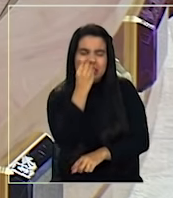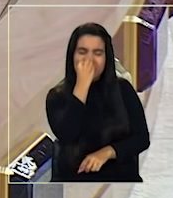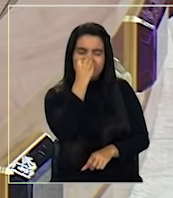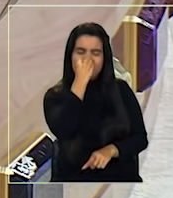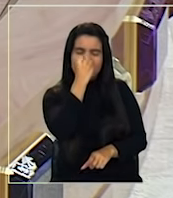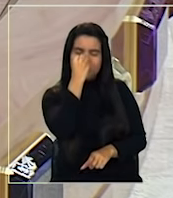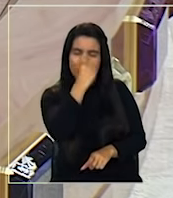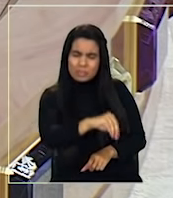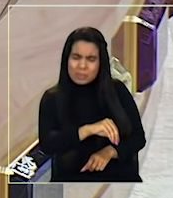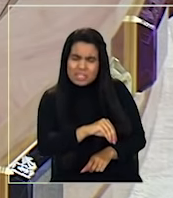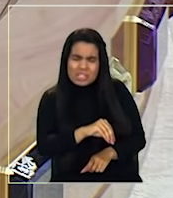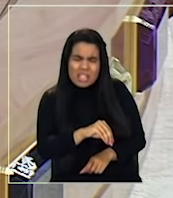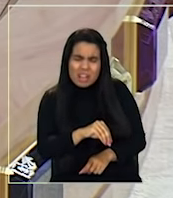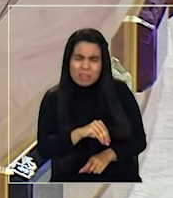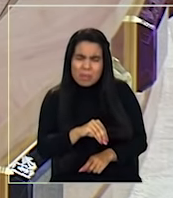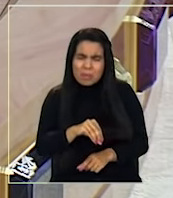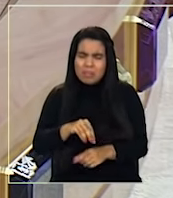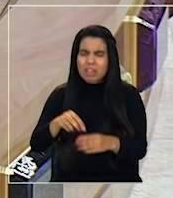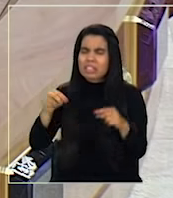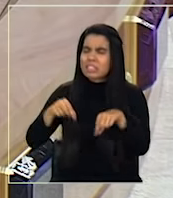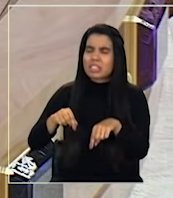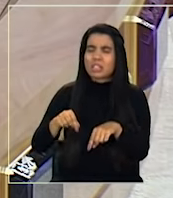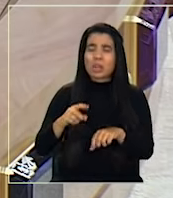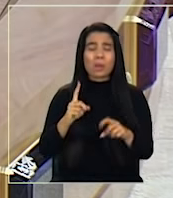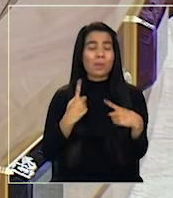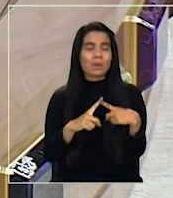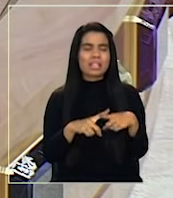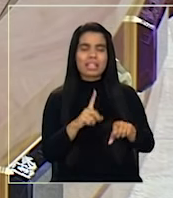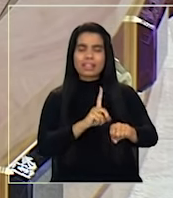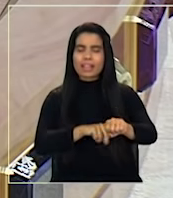desprezavam, viviam sem tempo